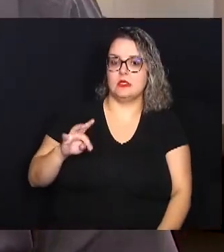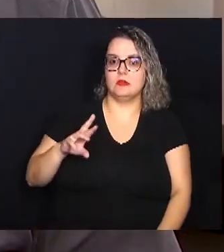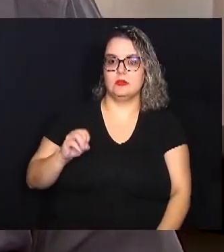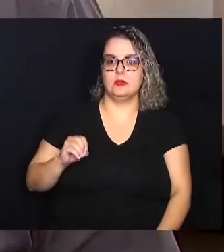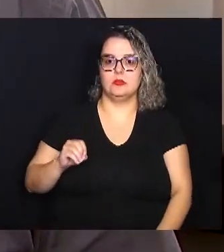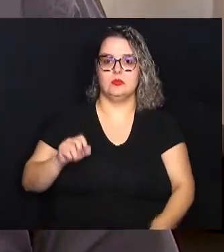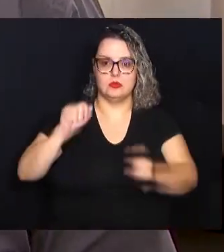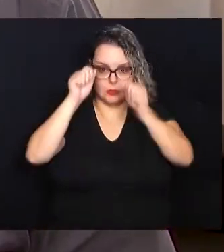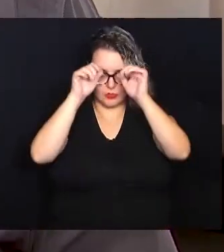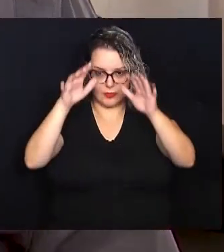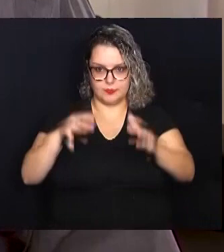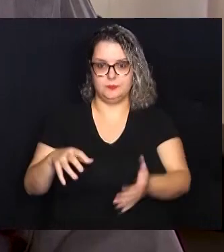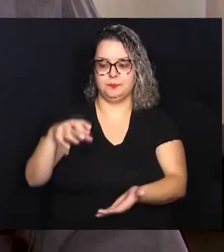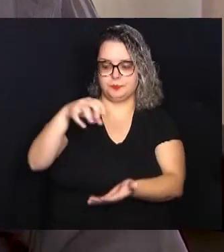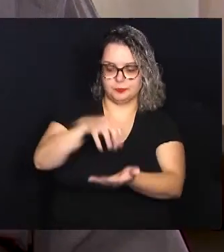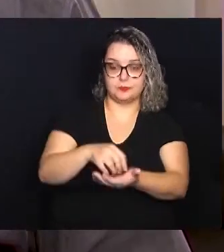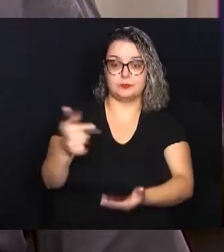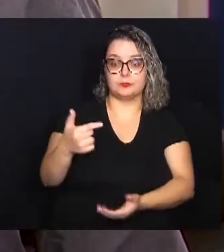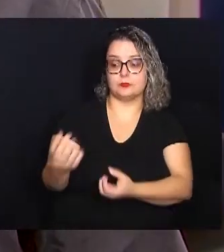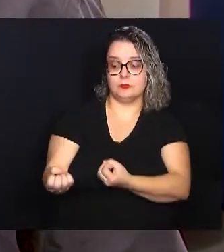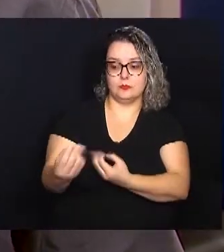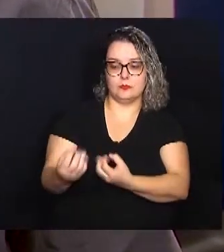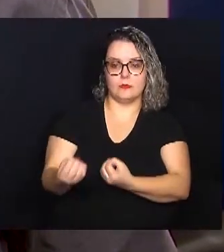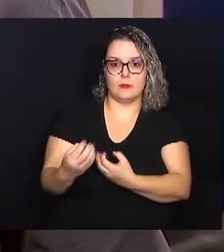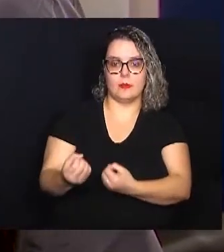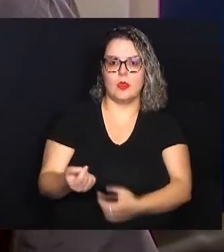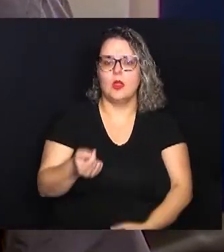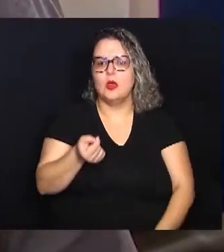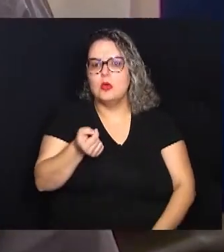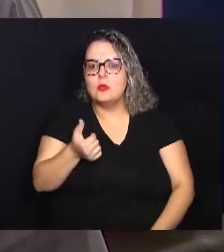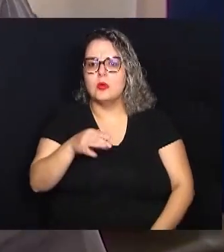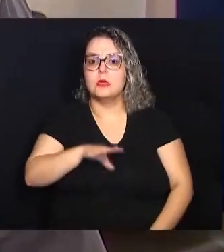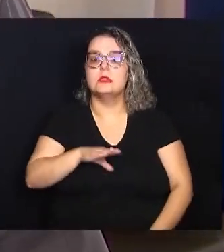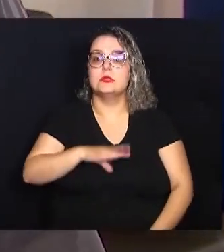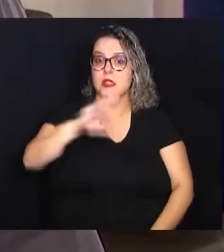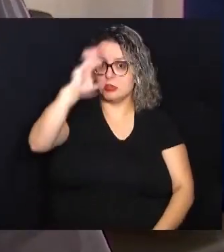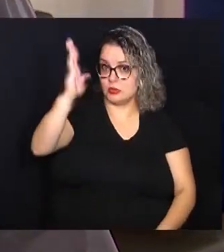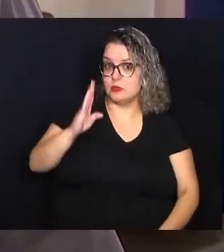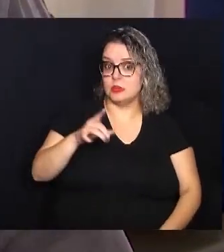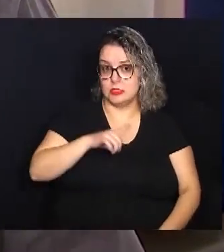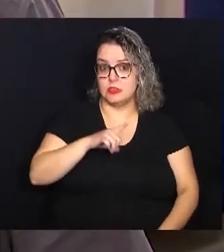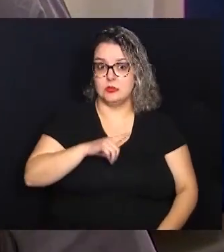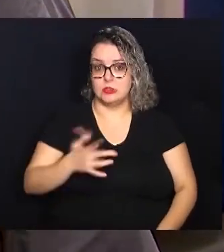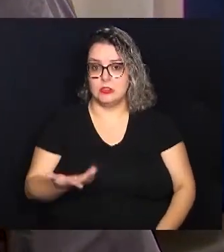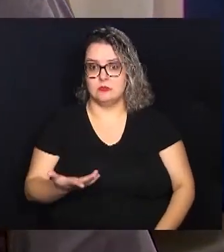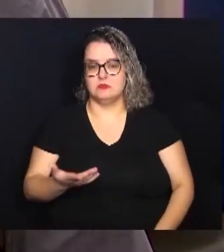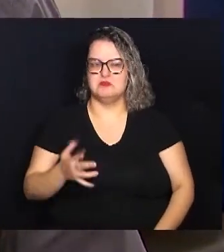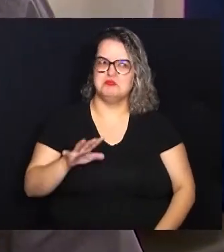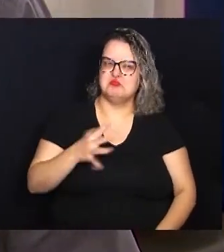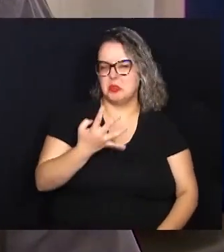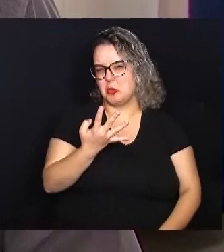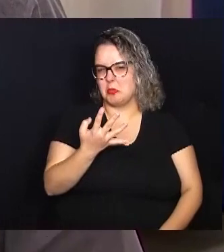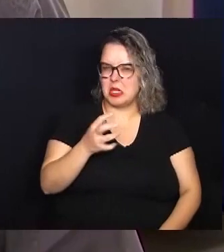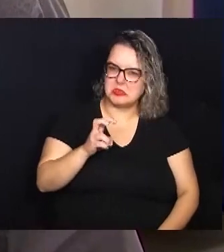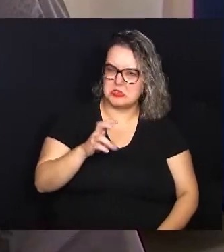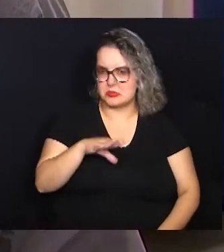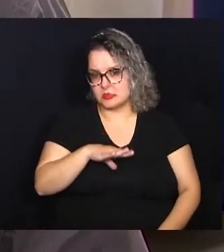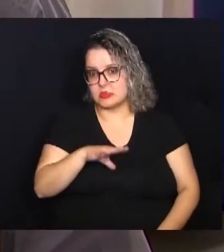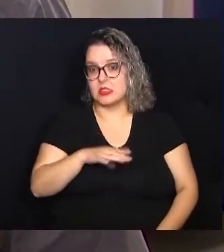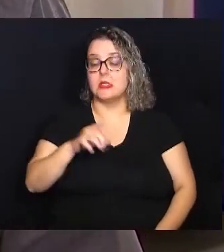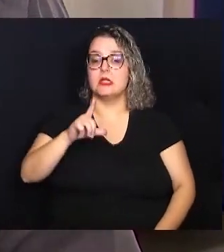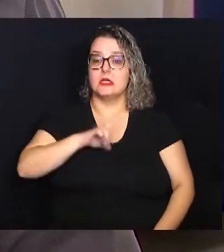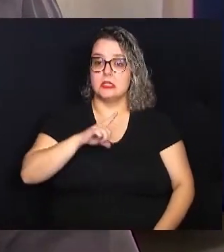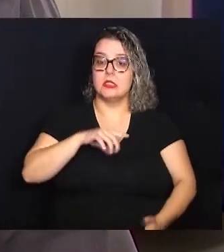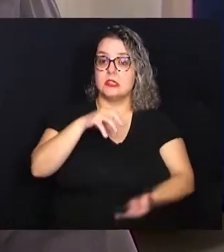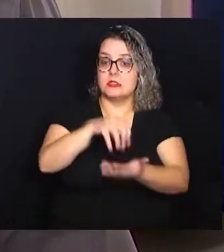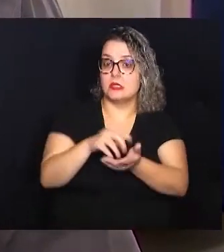centro, segundo informações, poucas cidades no Brasil têm. Nós temos aí em torno de 4, 5 cidades que têm centros como